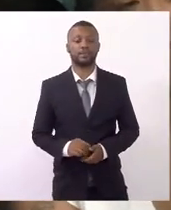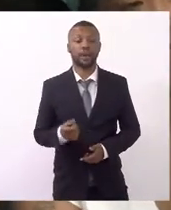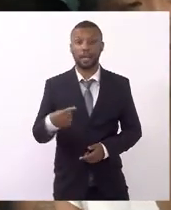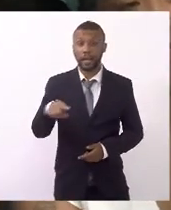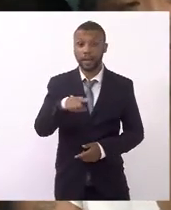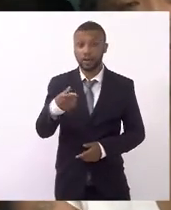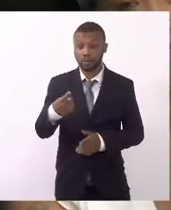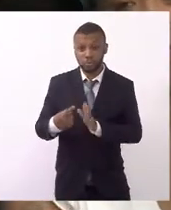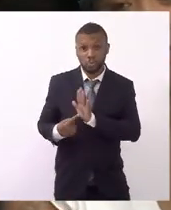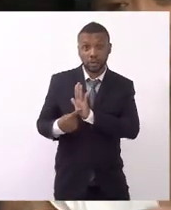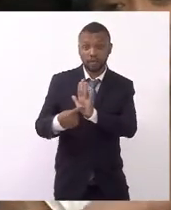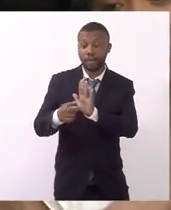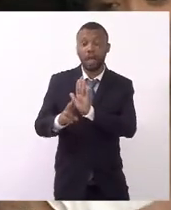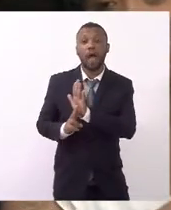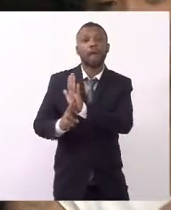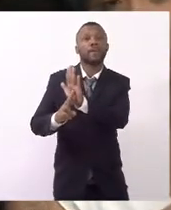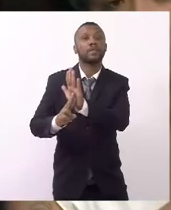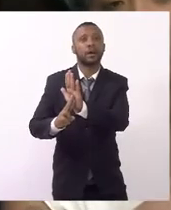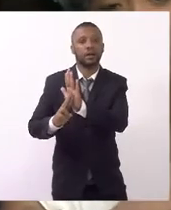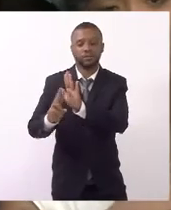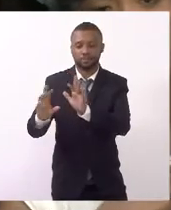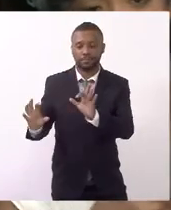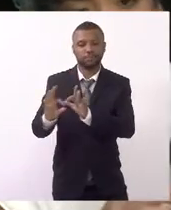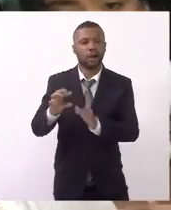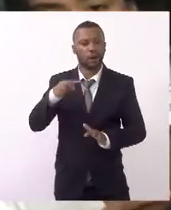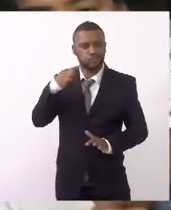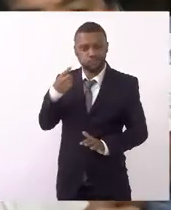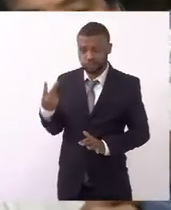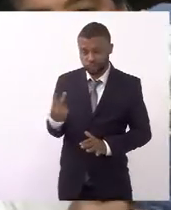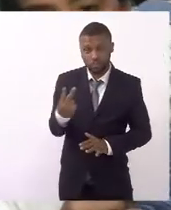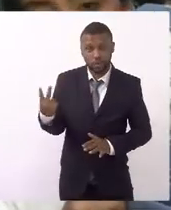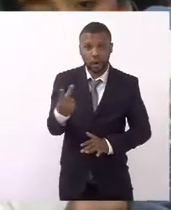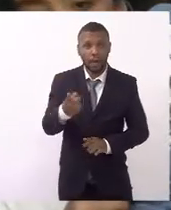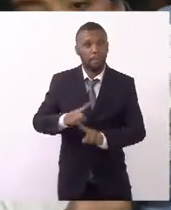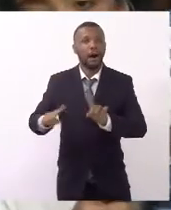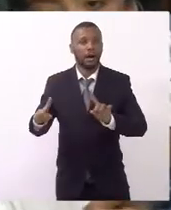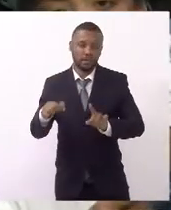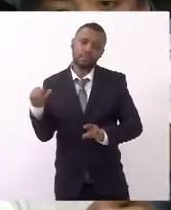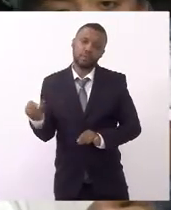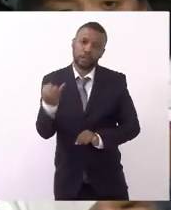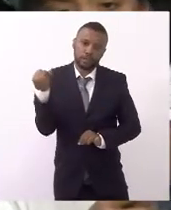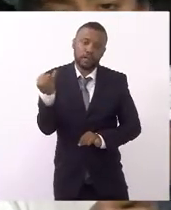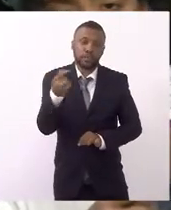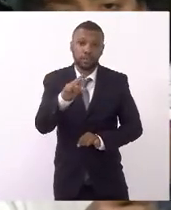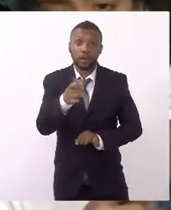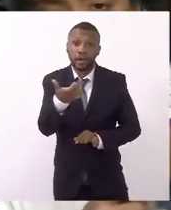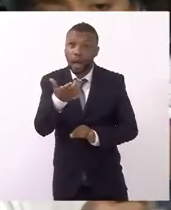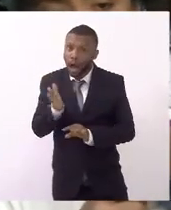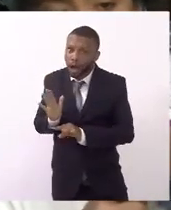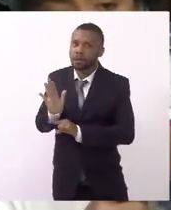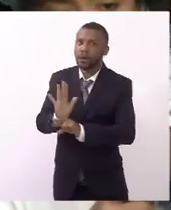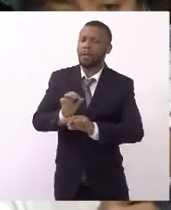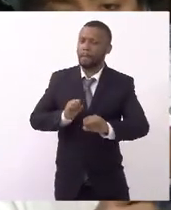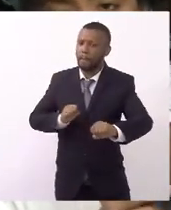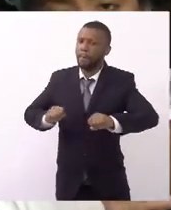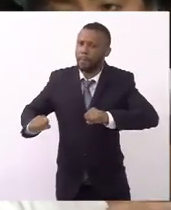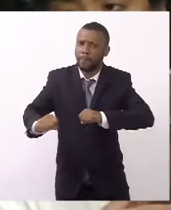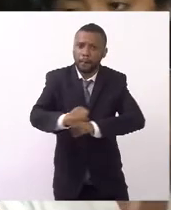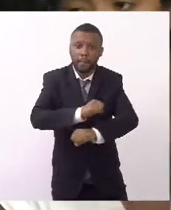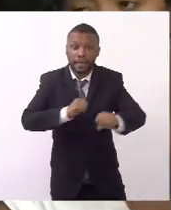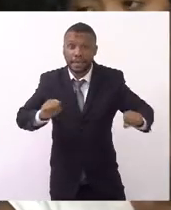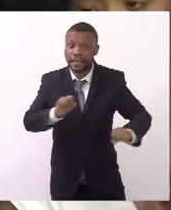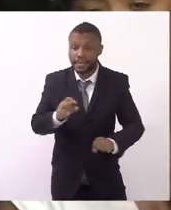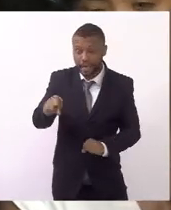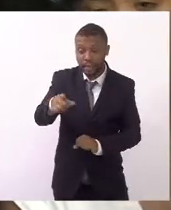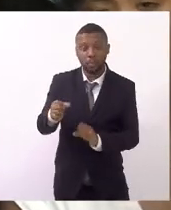me representando mas é sem dúvida nenhuma eu não teria conseguido ajudar com essa luta se eles não